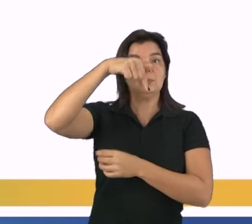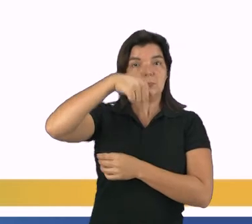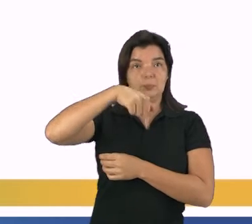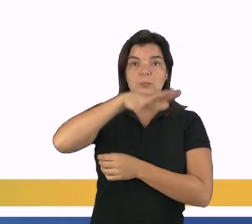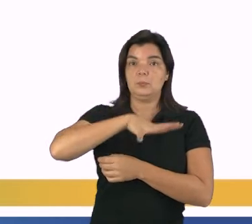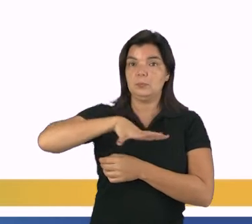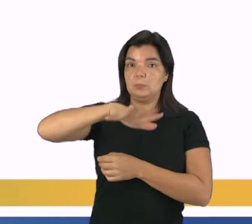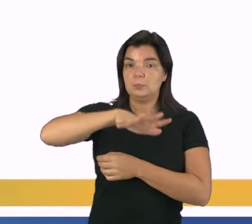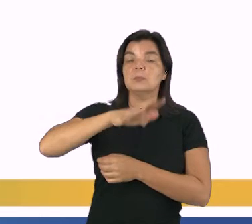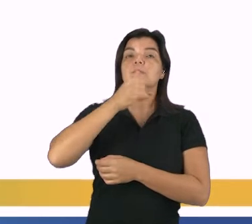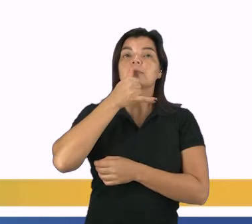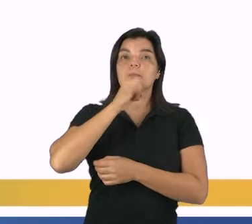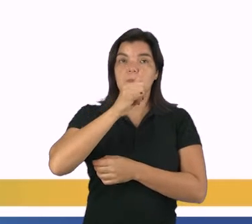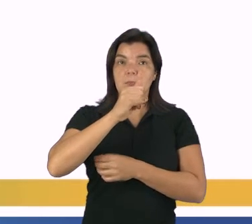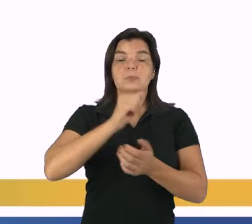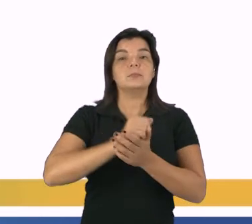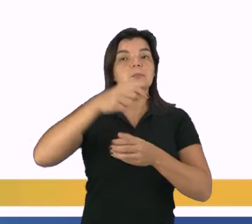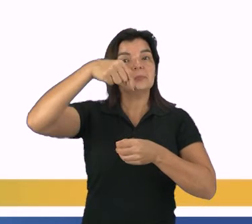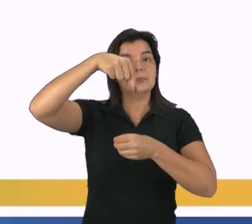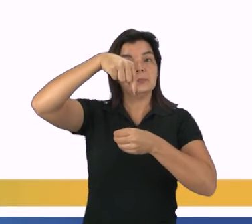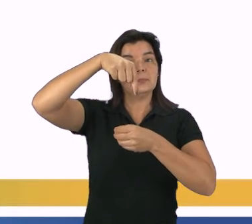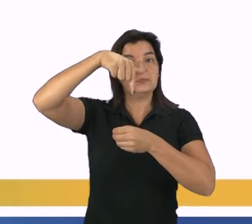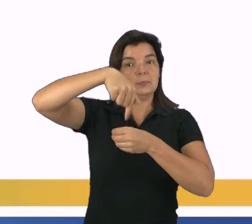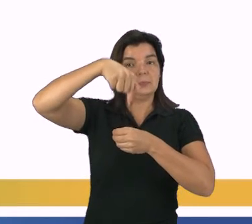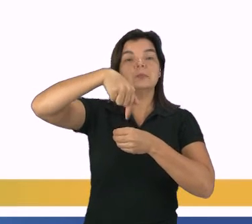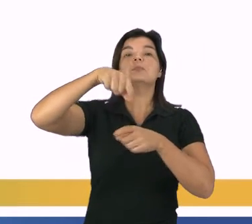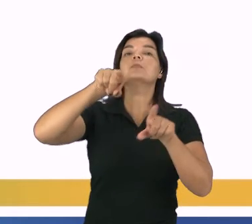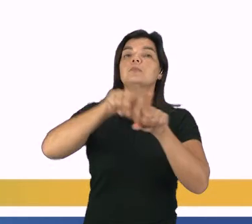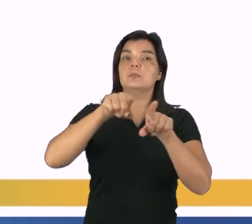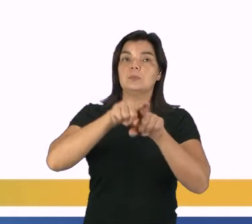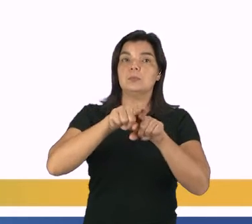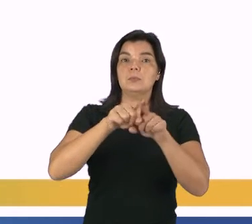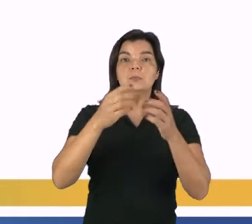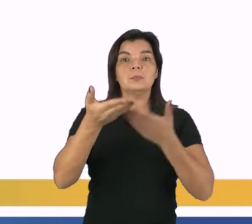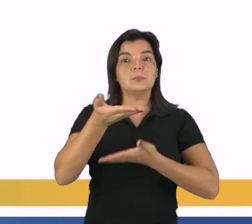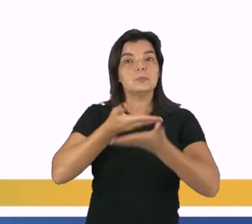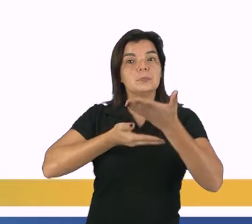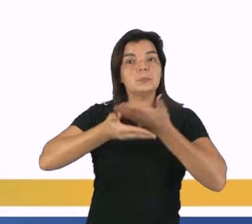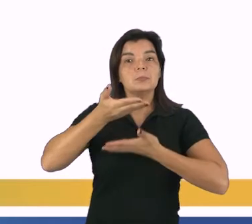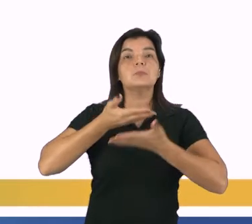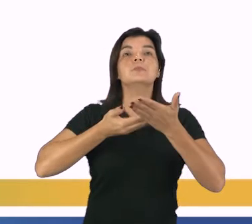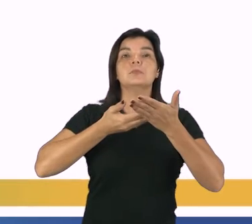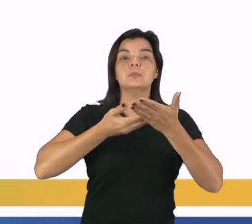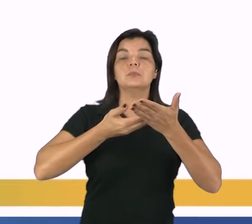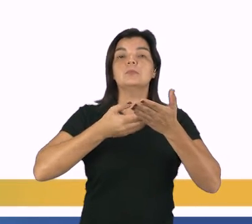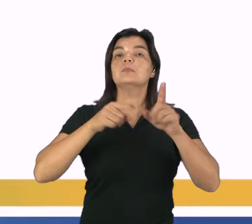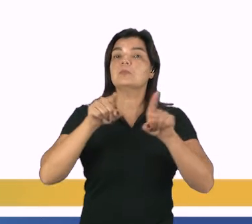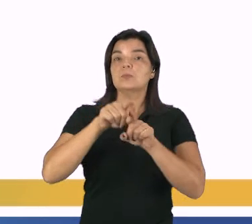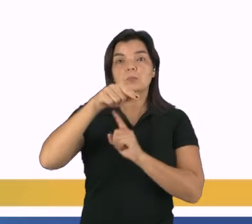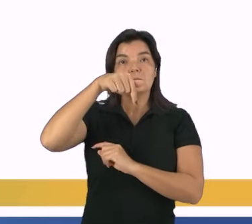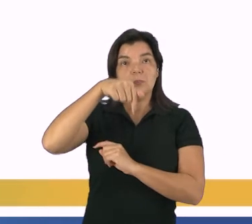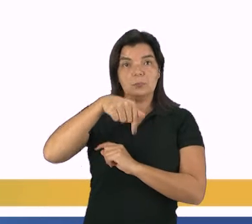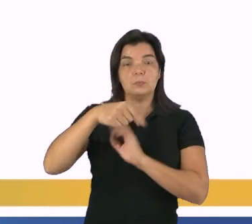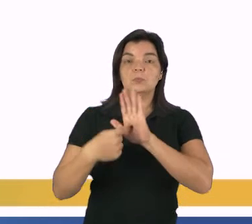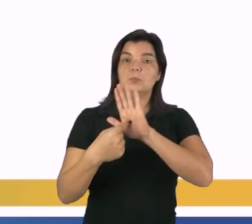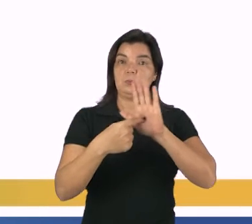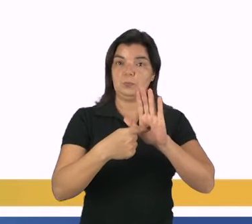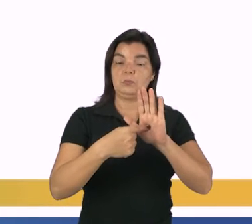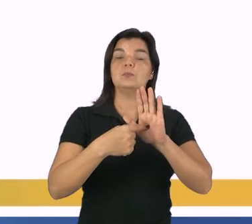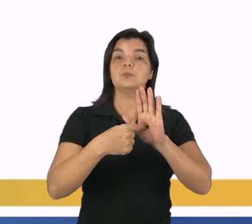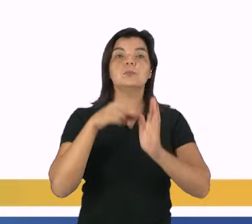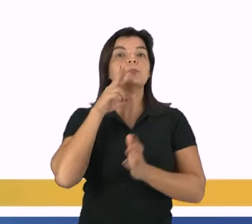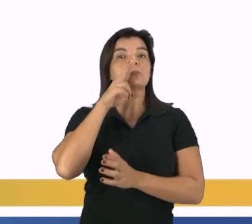elétricas. Essa interação é intermediada pela força, tá? Então, por exemplo, você tem uma carga Q aqui, ó. Ela gera um campo